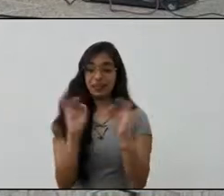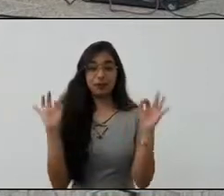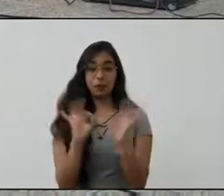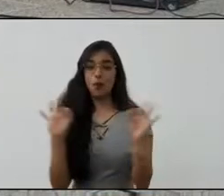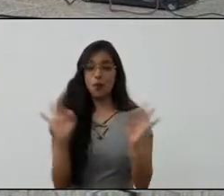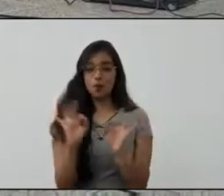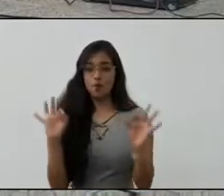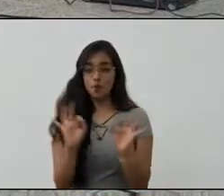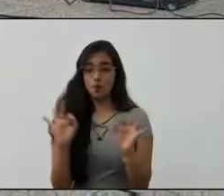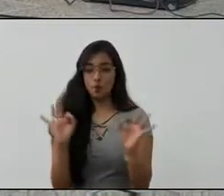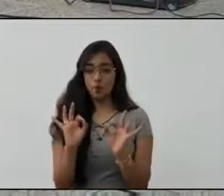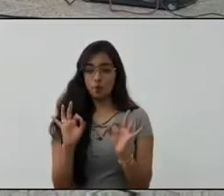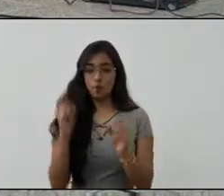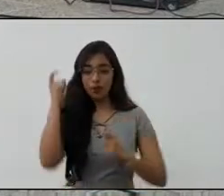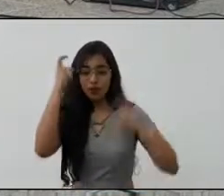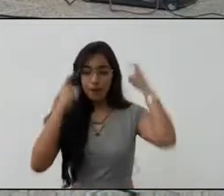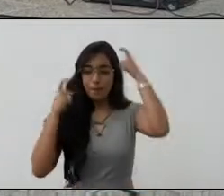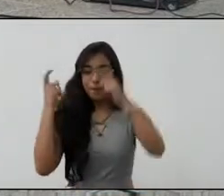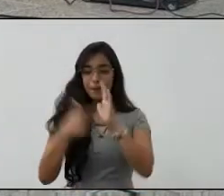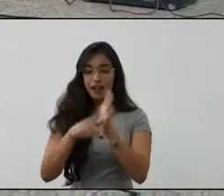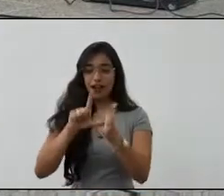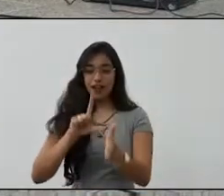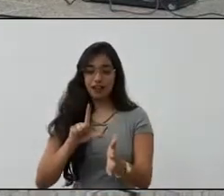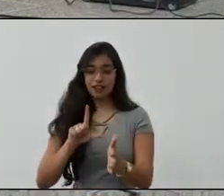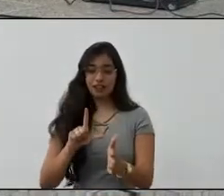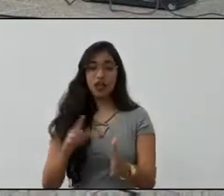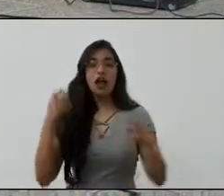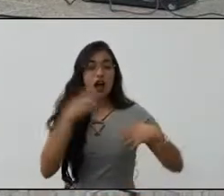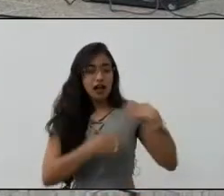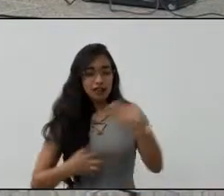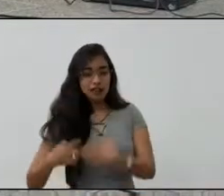A ansiedade leva a pessoa a sofrer